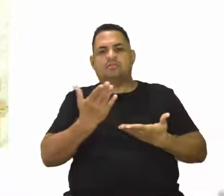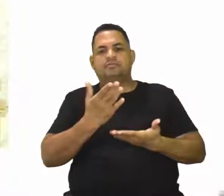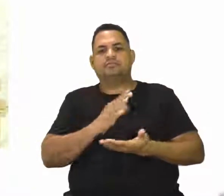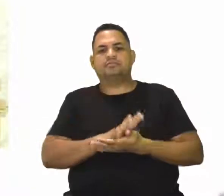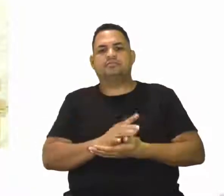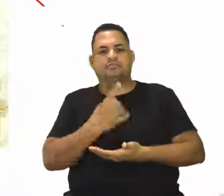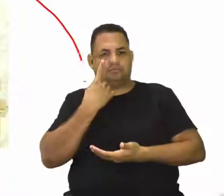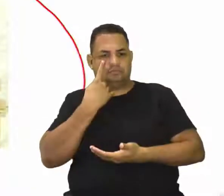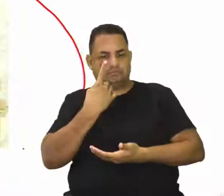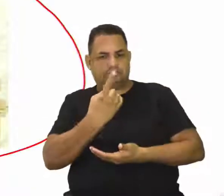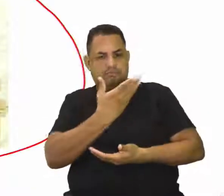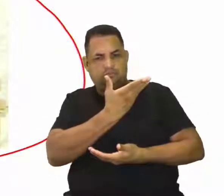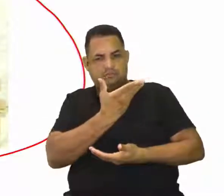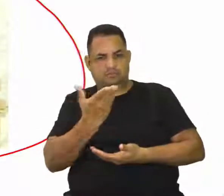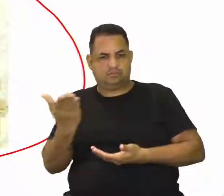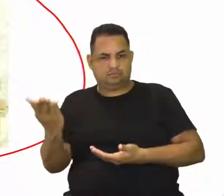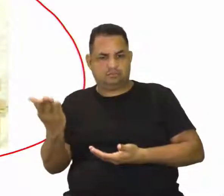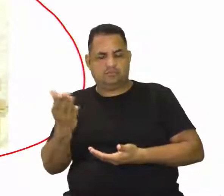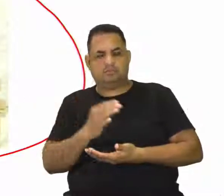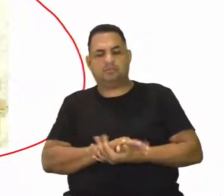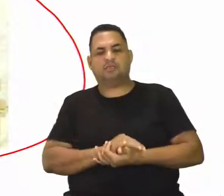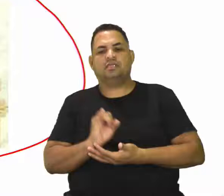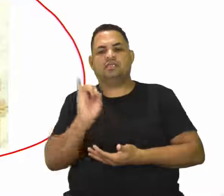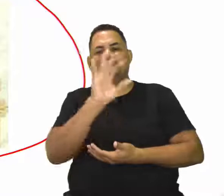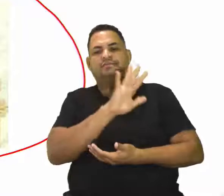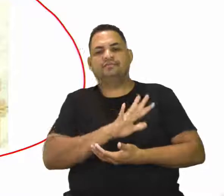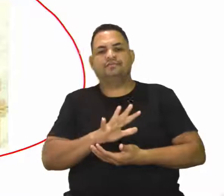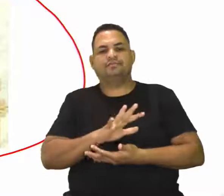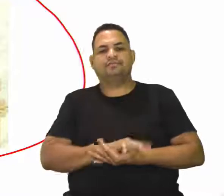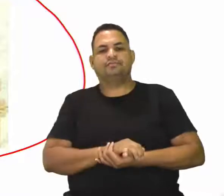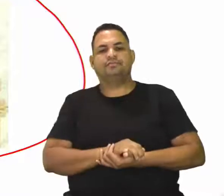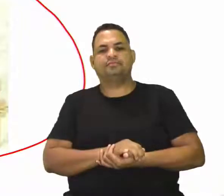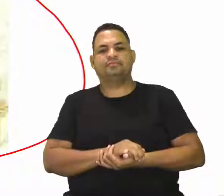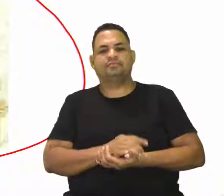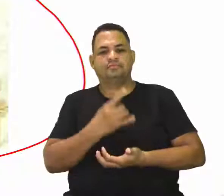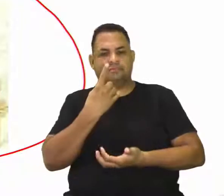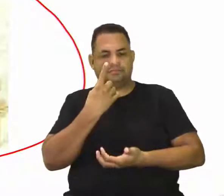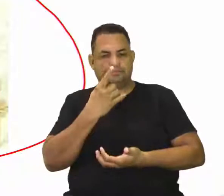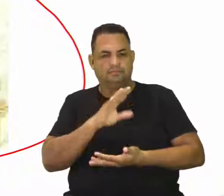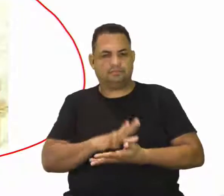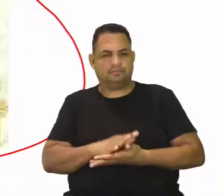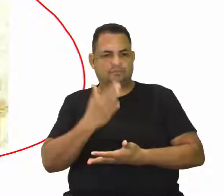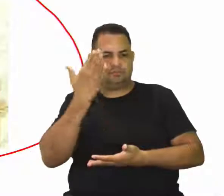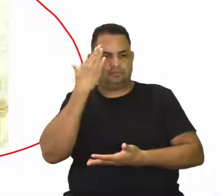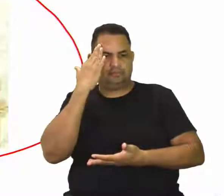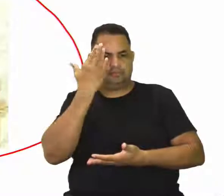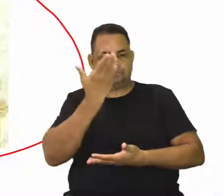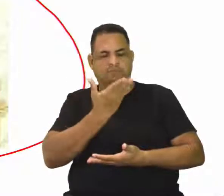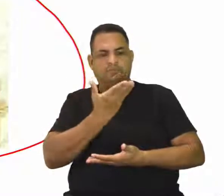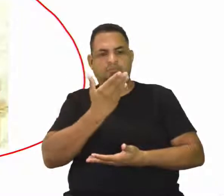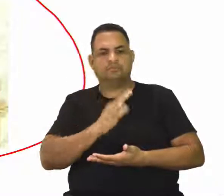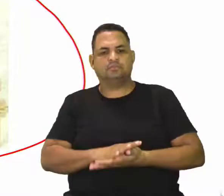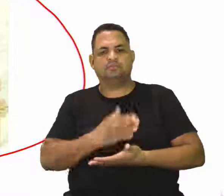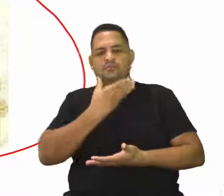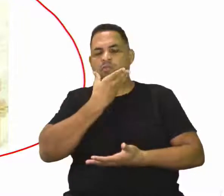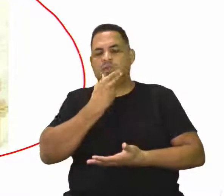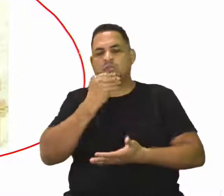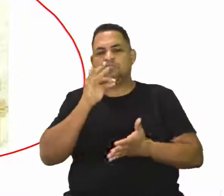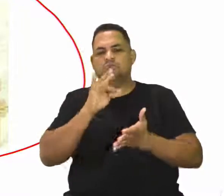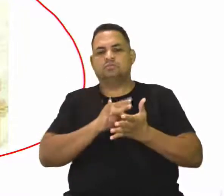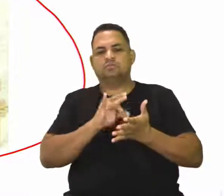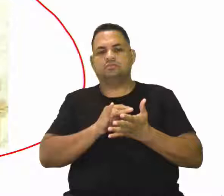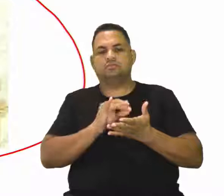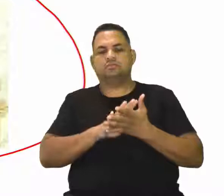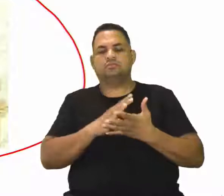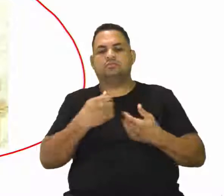eu trouxe essa imagem para vocês entenderem. O homem, na verdade, ele